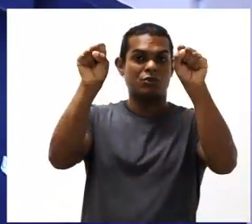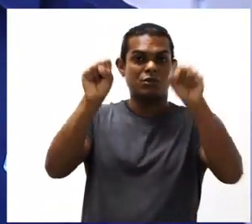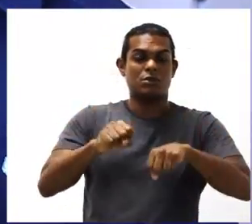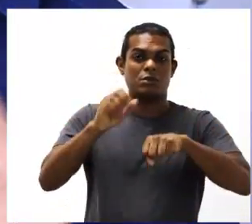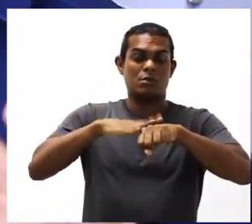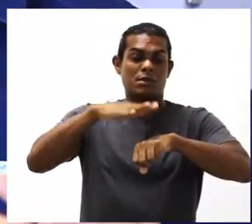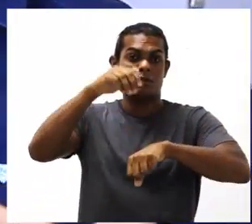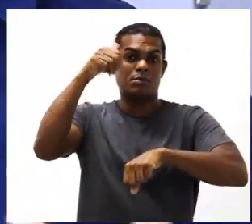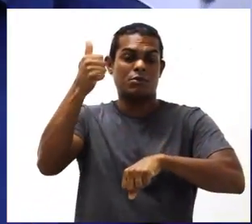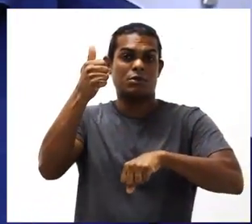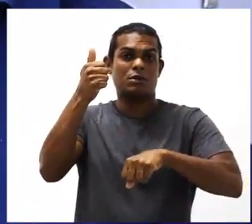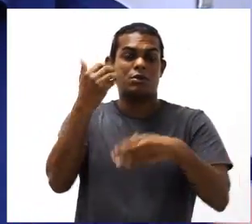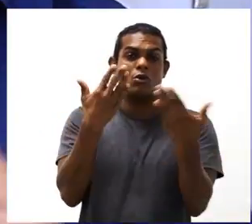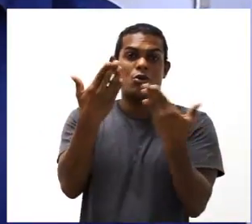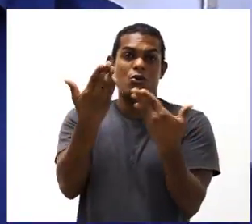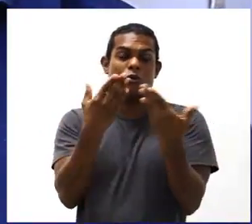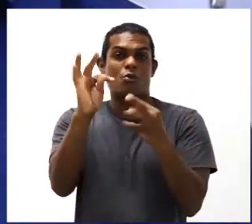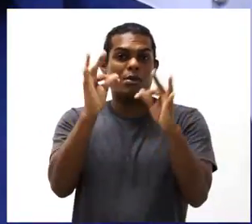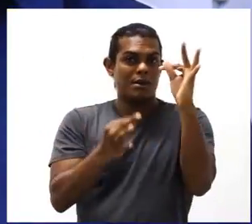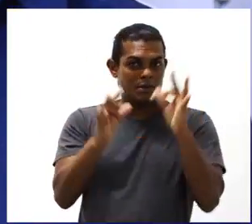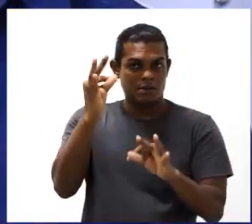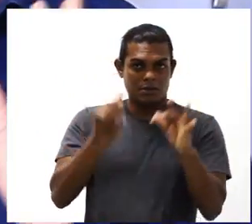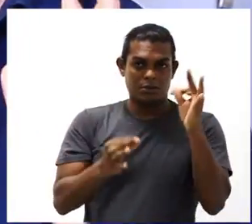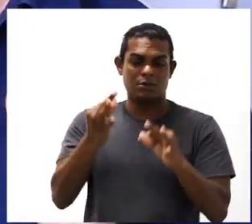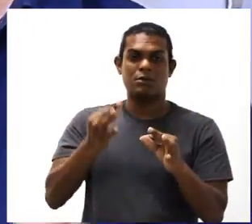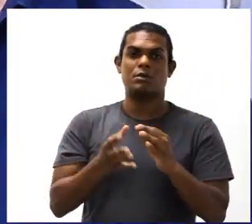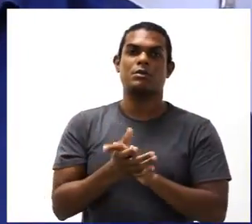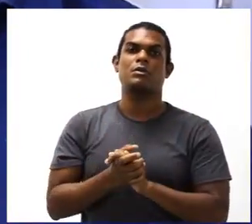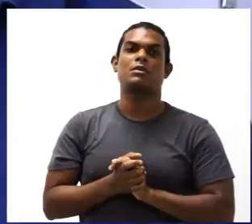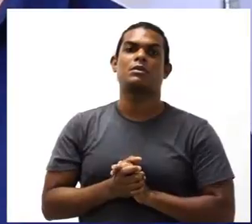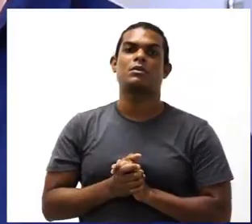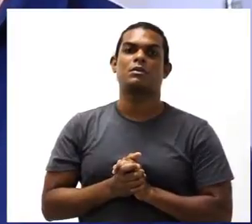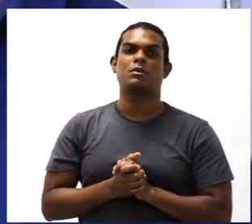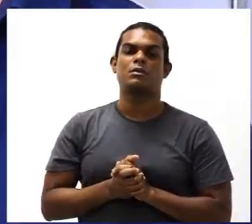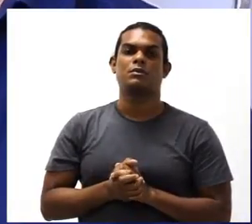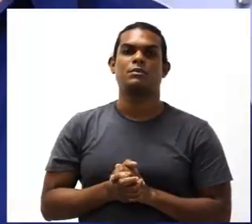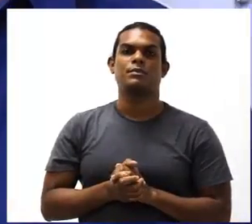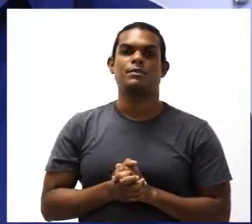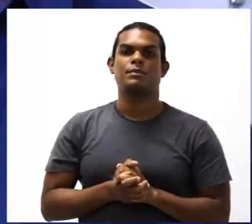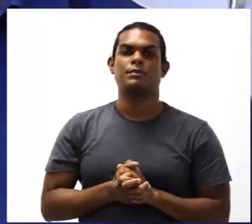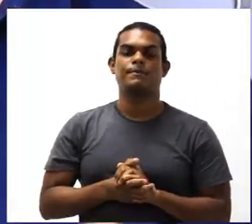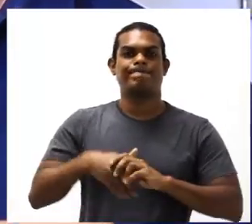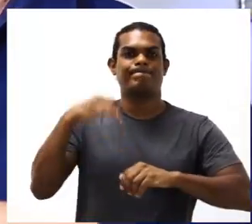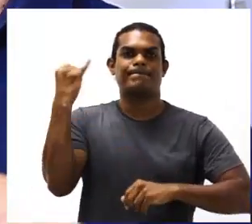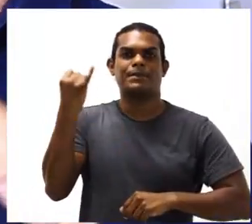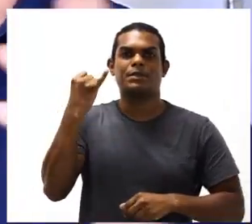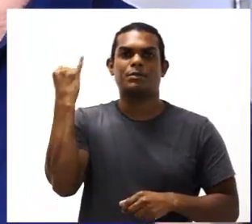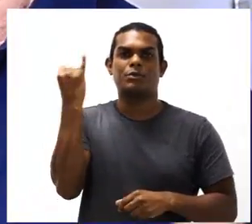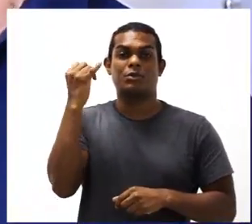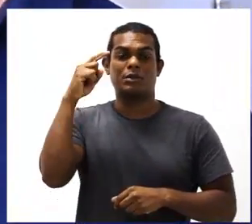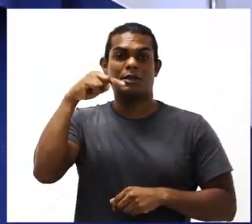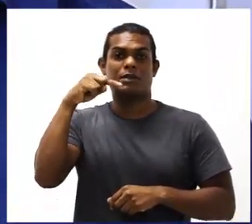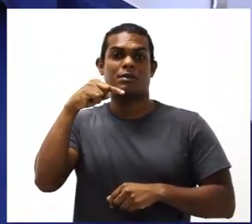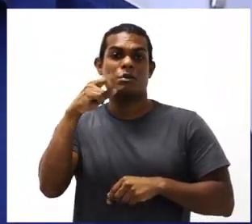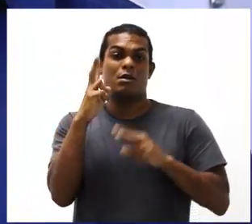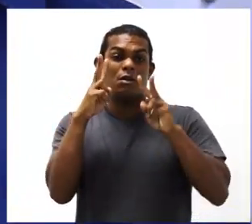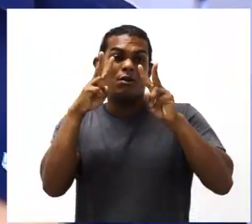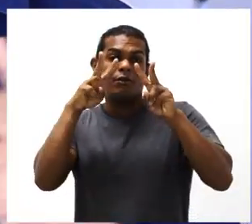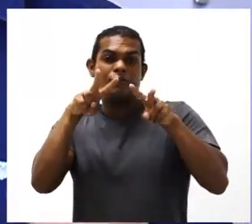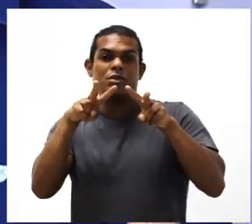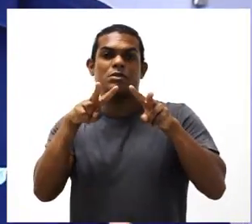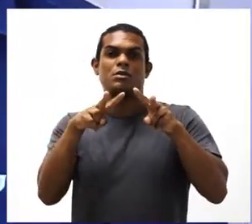fala sociotécnico, que envolve outros fatores além dos fatores puramente técnicos. Então é muito importante essa visão